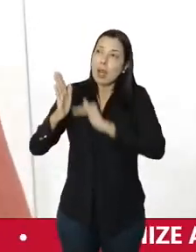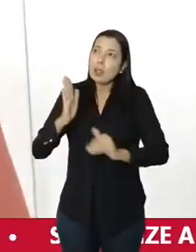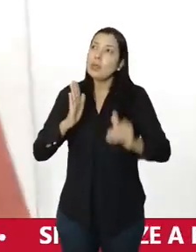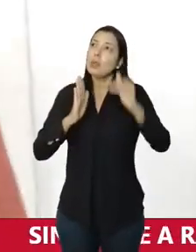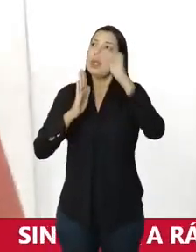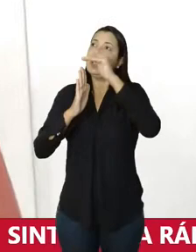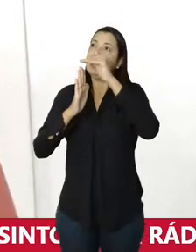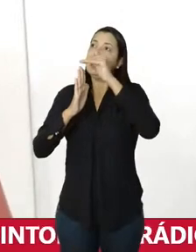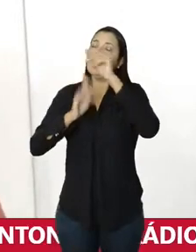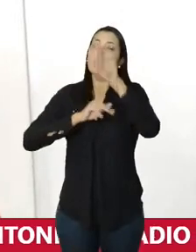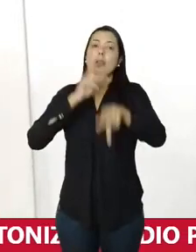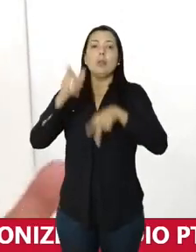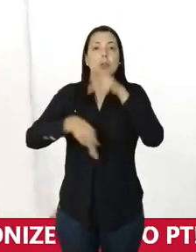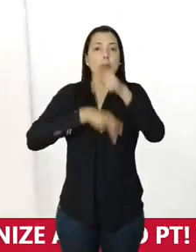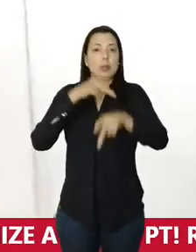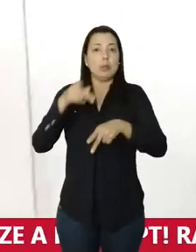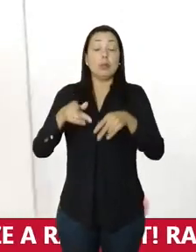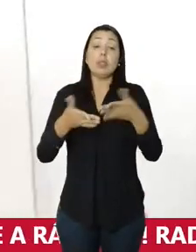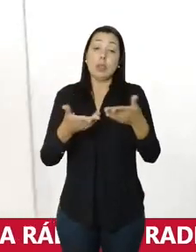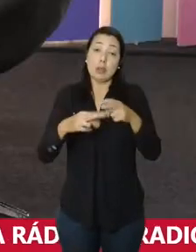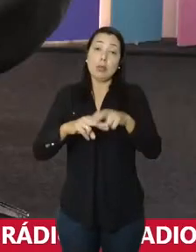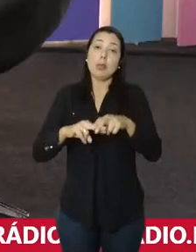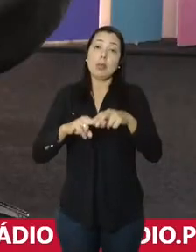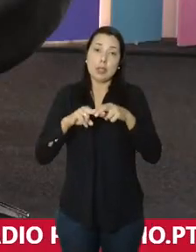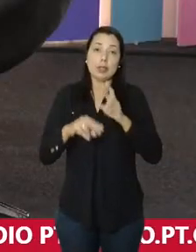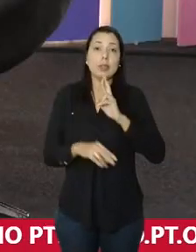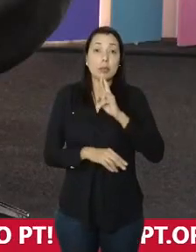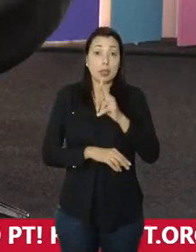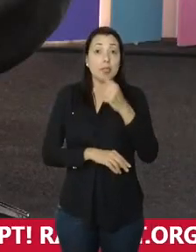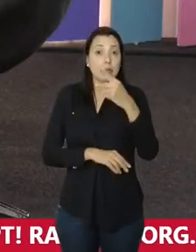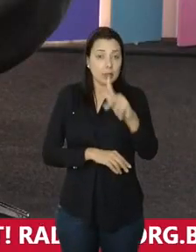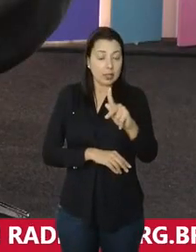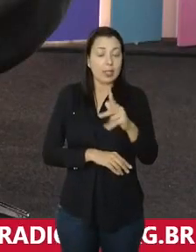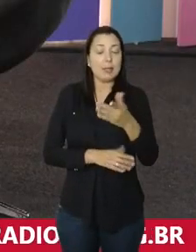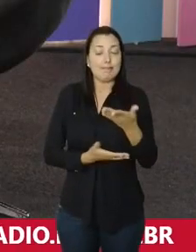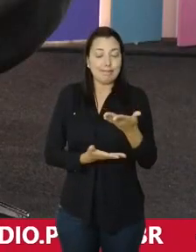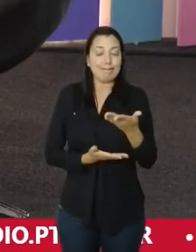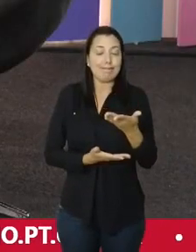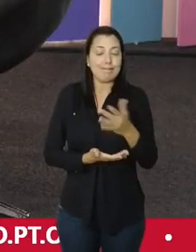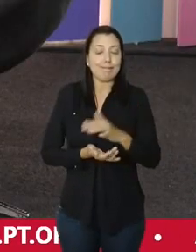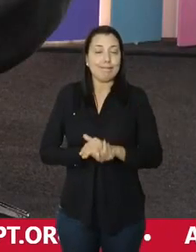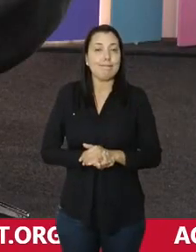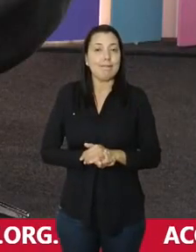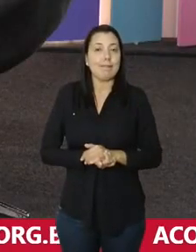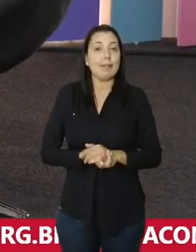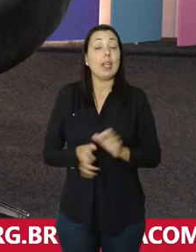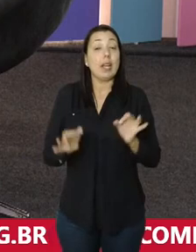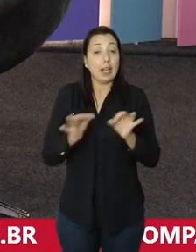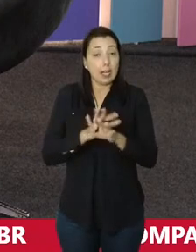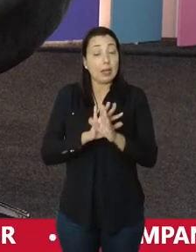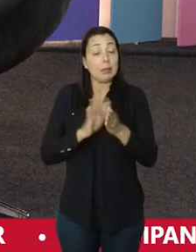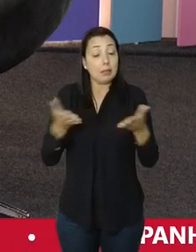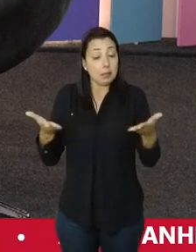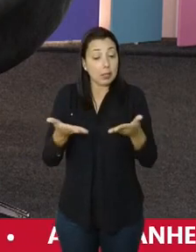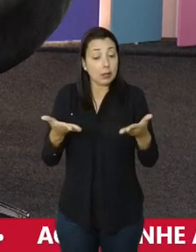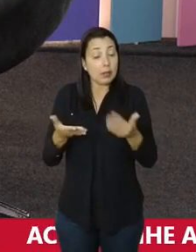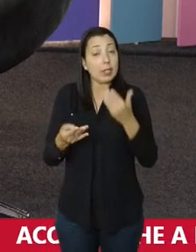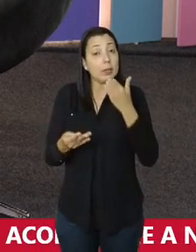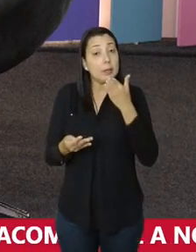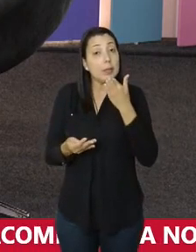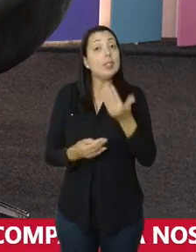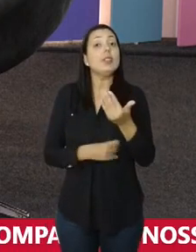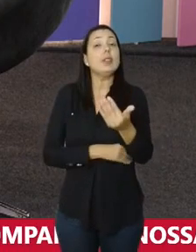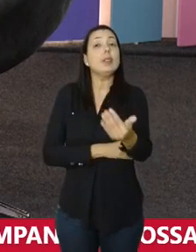soberania popular. Por isso que, respondendo a você, minha amiga, termino aqui